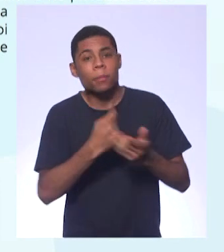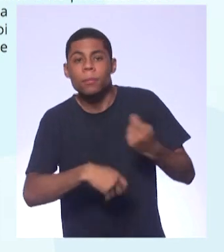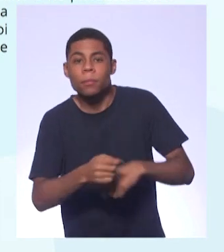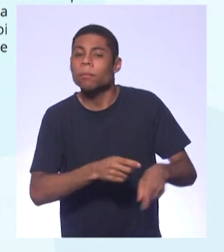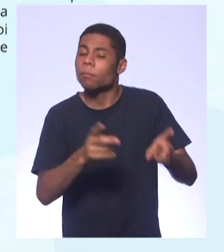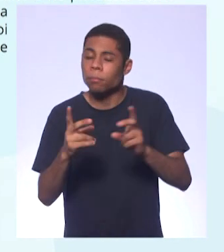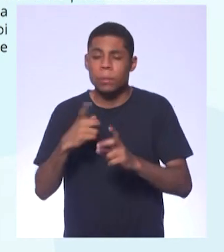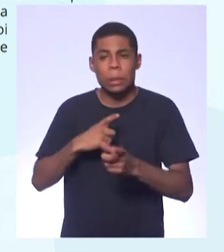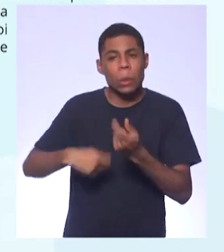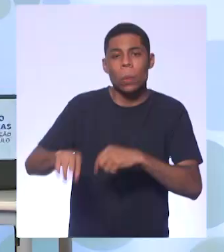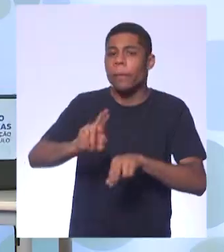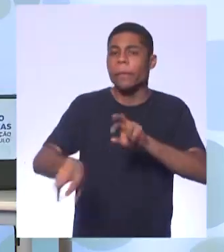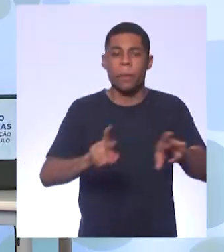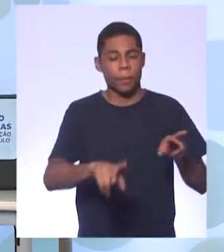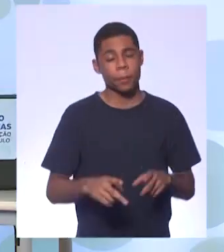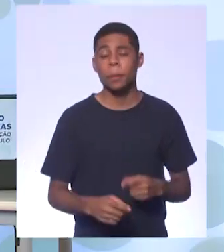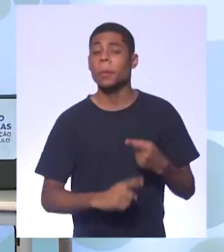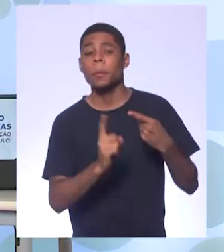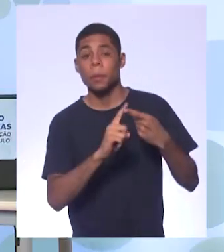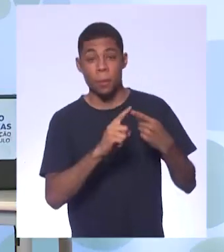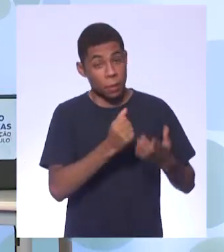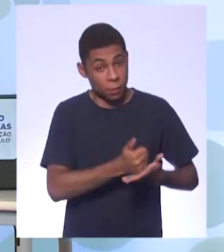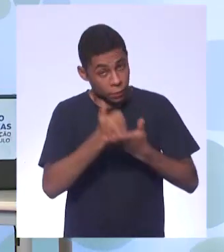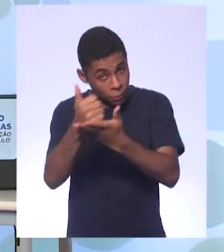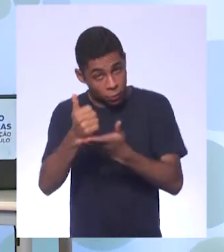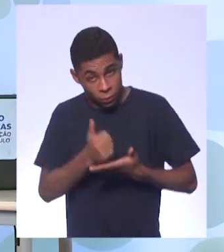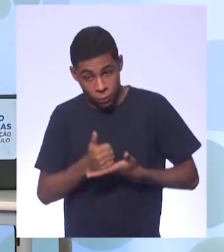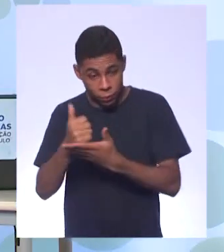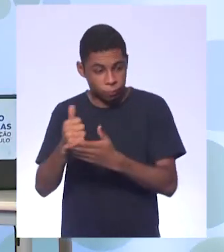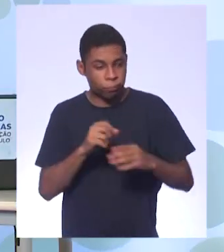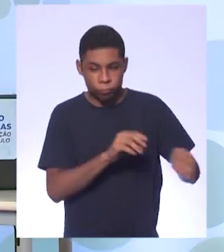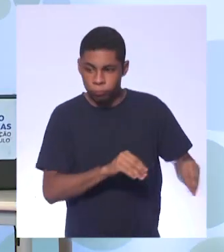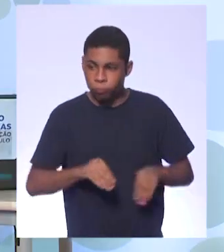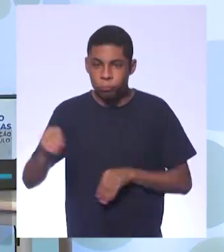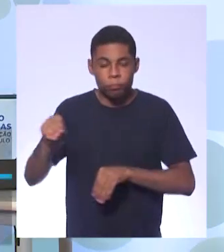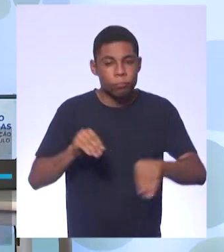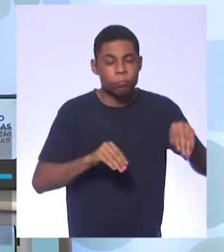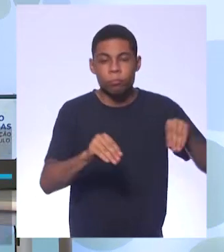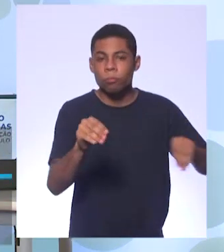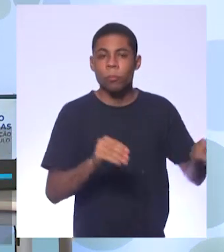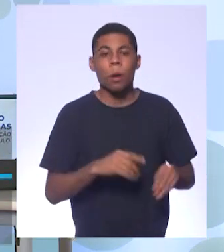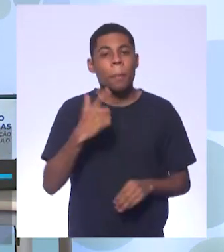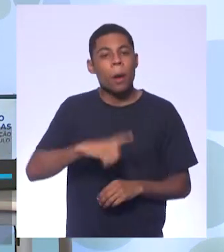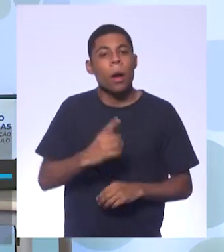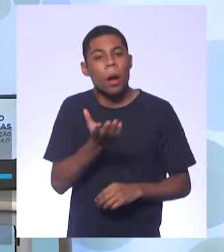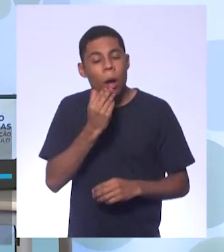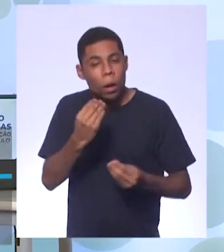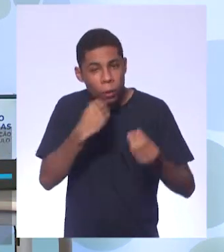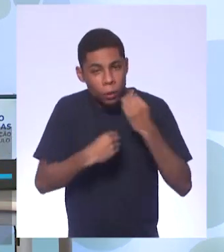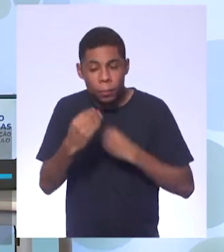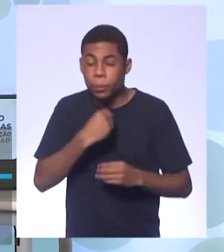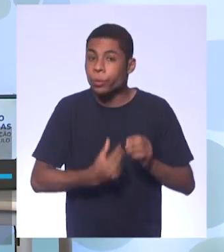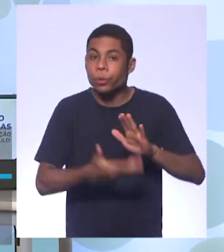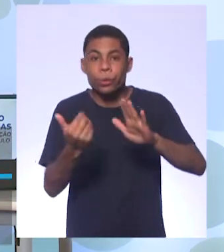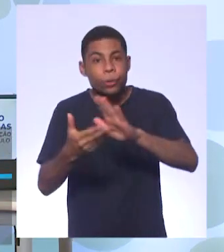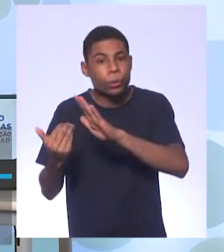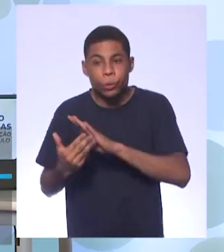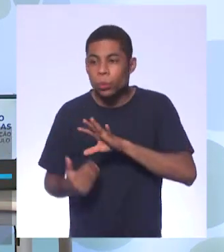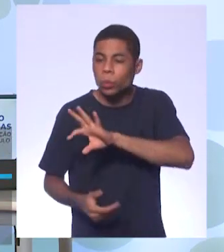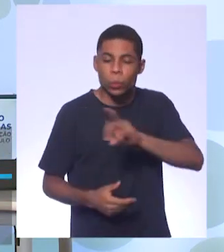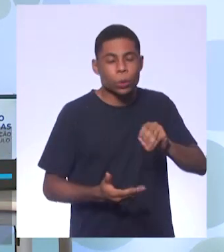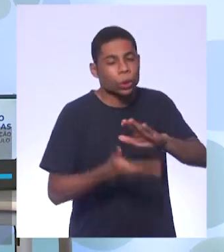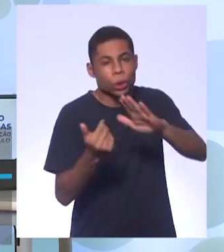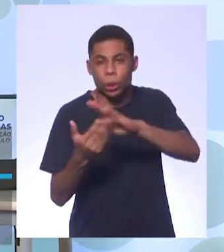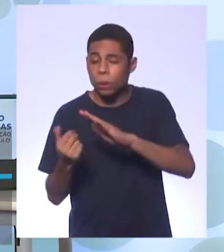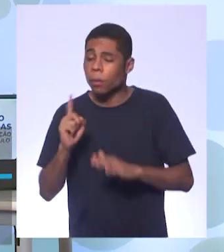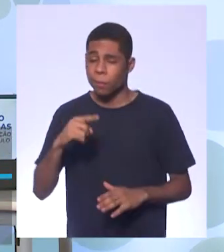vários fatores. Transporte, né, de locomoção, o próprio alimento, né, se tirava tudo da pecuária,